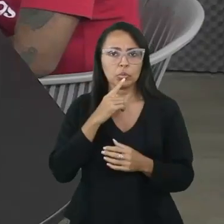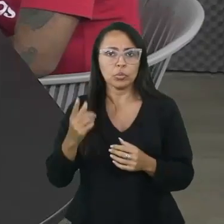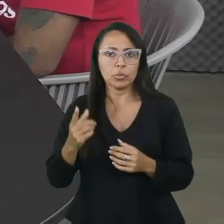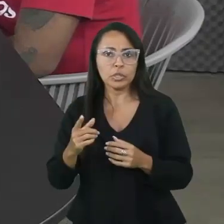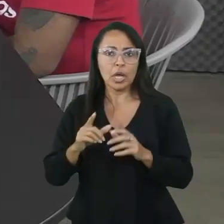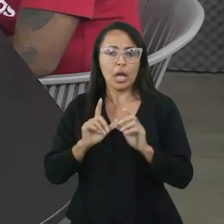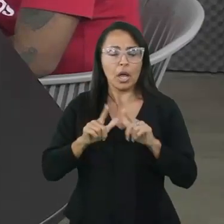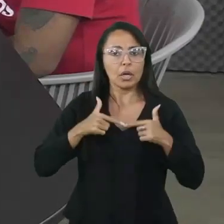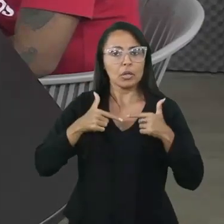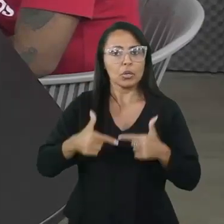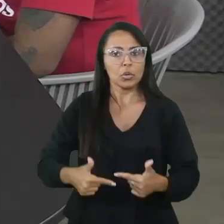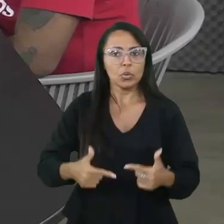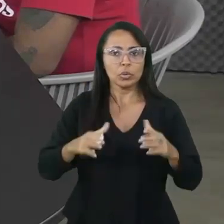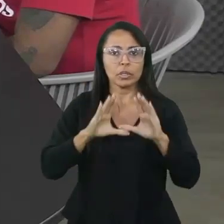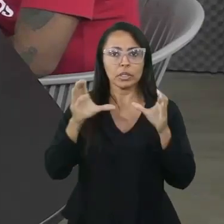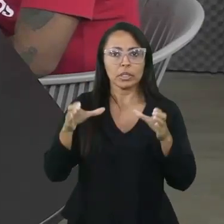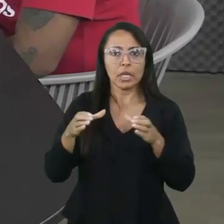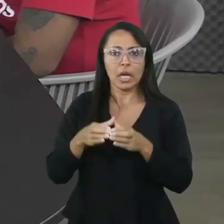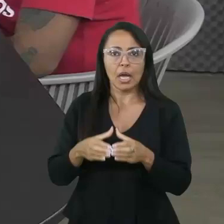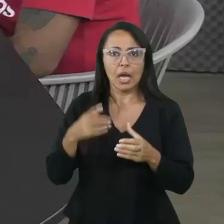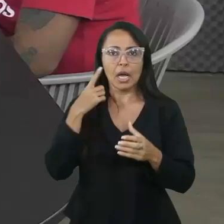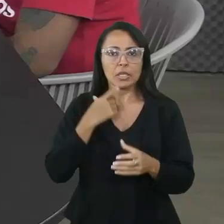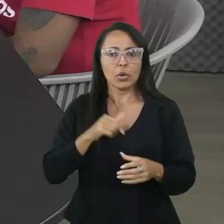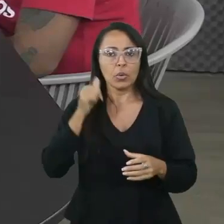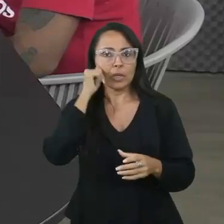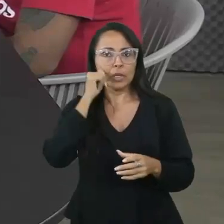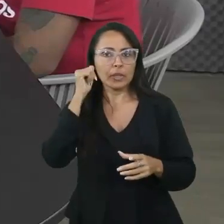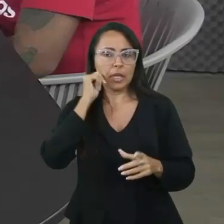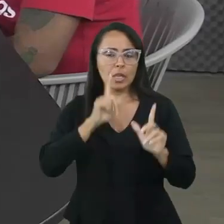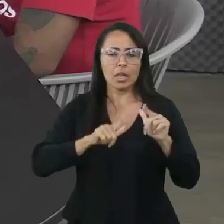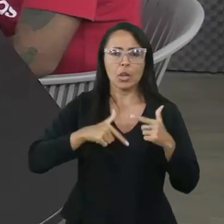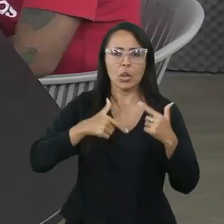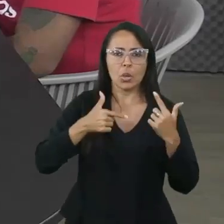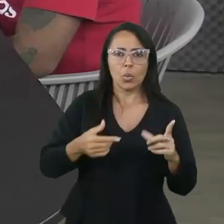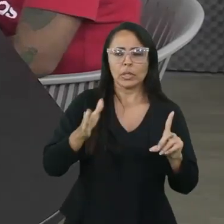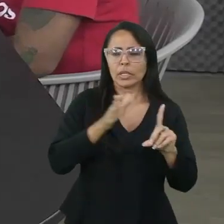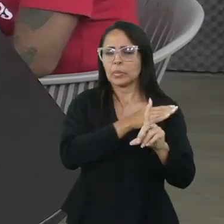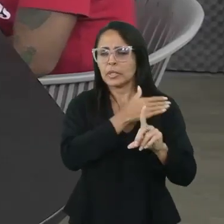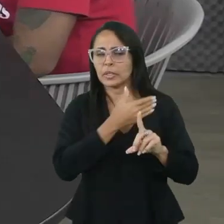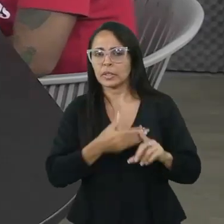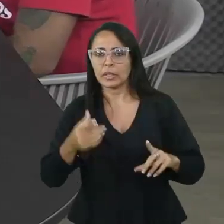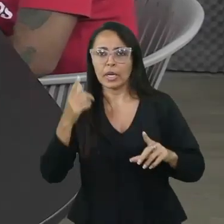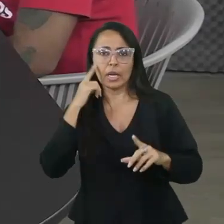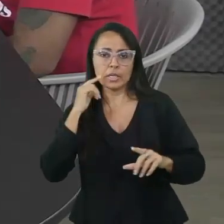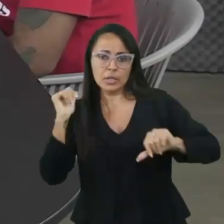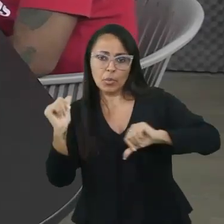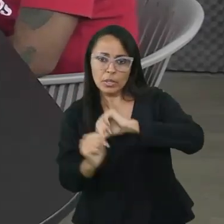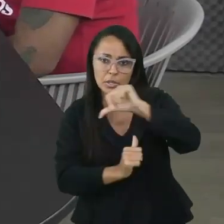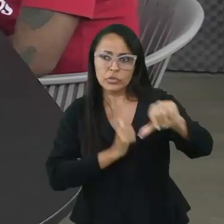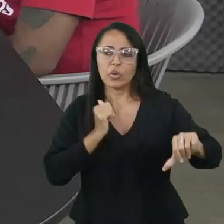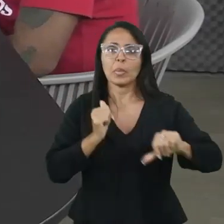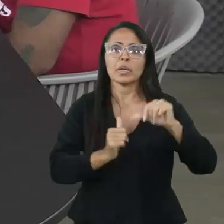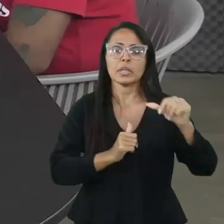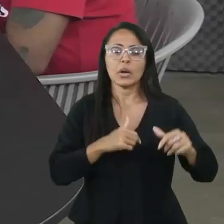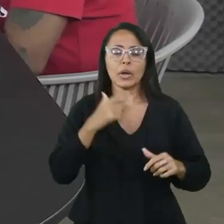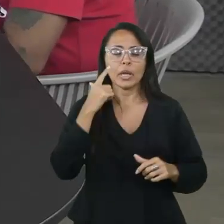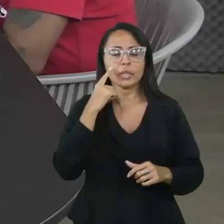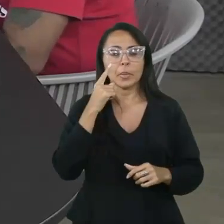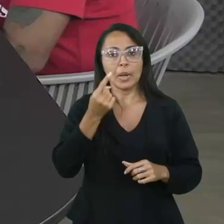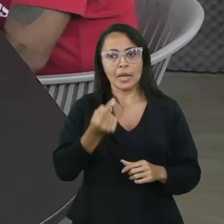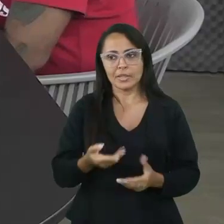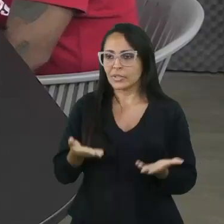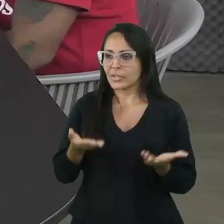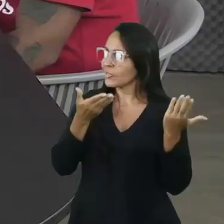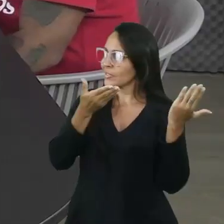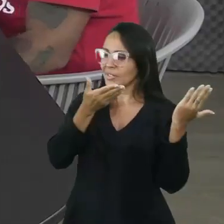classes, reproduz o feminicídio. O que a gente faz enquanto profissionais de educação é sermos agentes de transformação. E é para isso que vocês estão aqui, né?